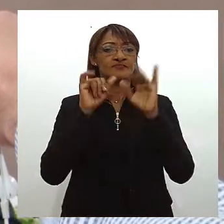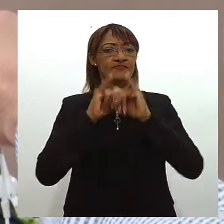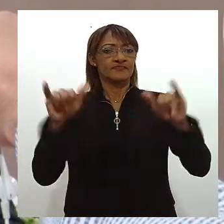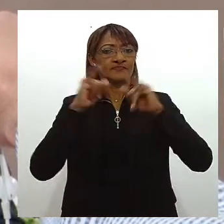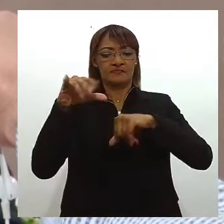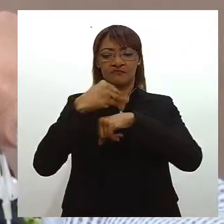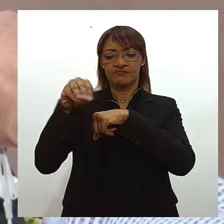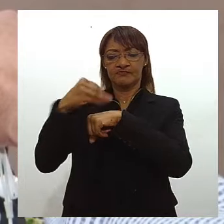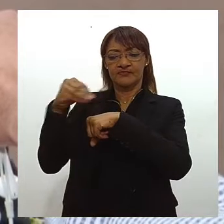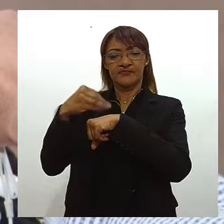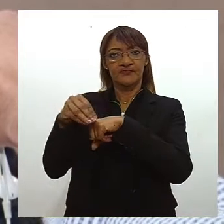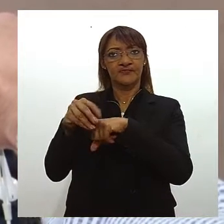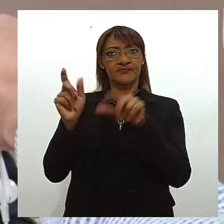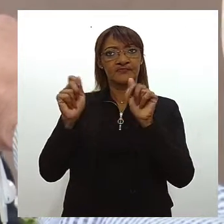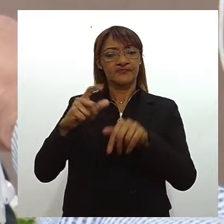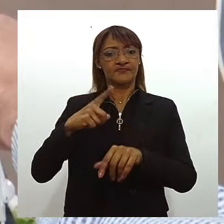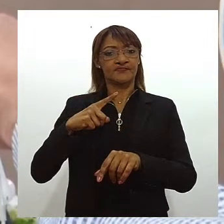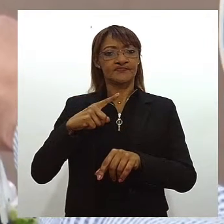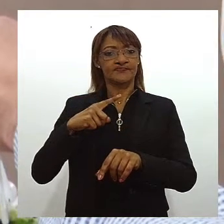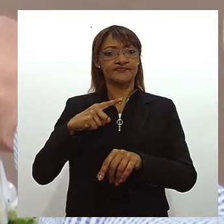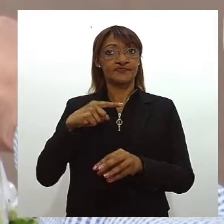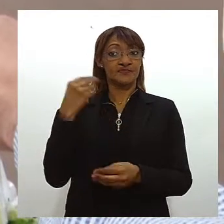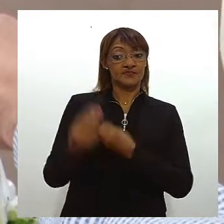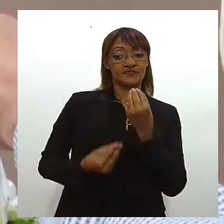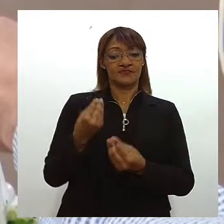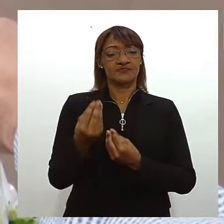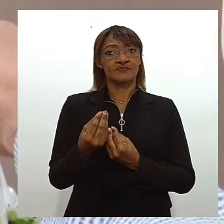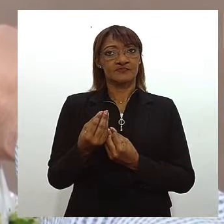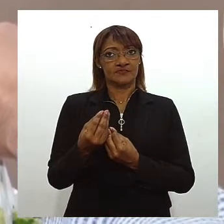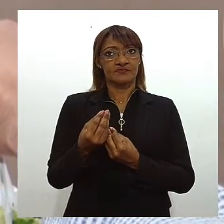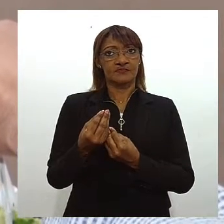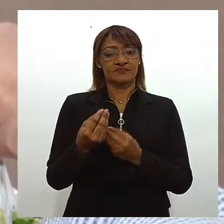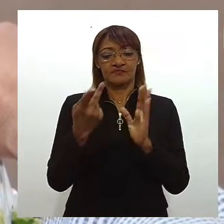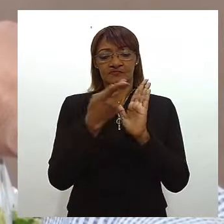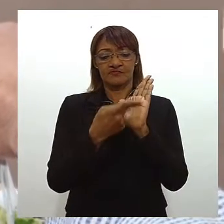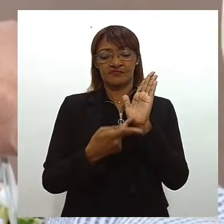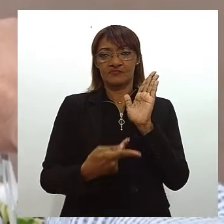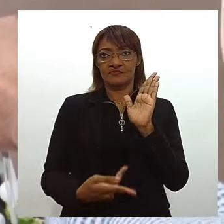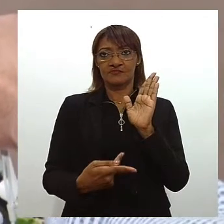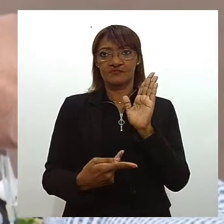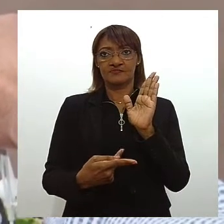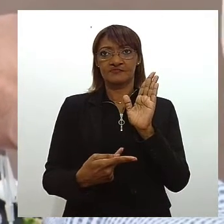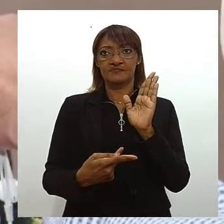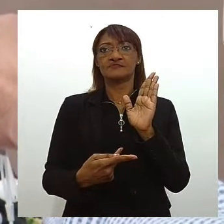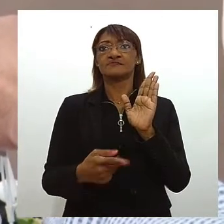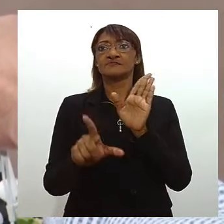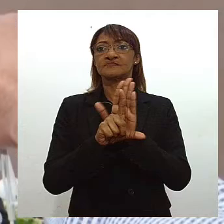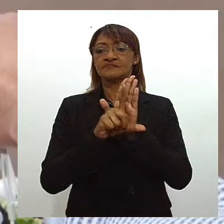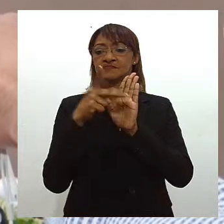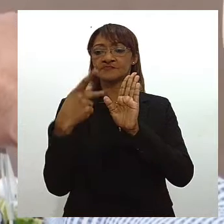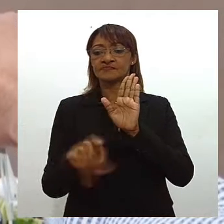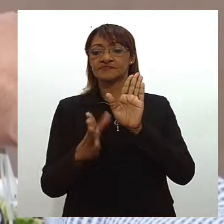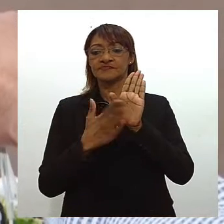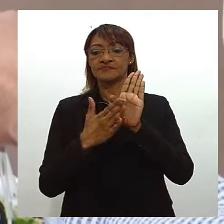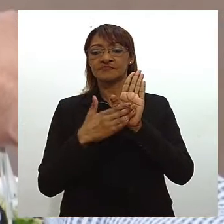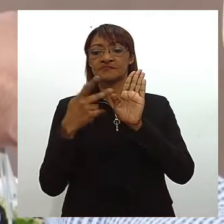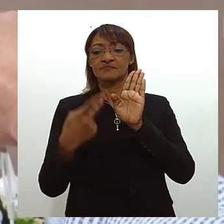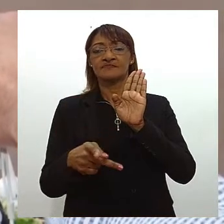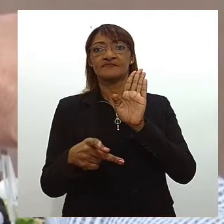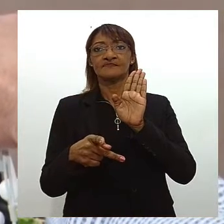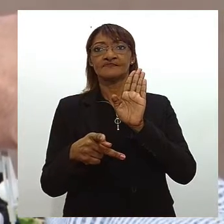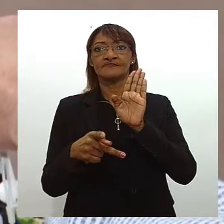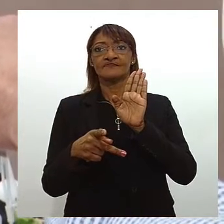que permitissem a construção de um projeto legislativo, de uma proposta legislativa